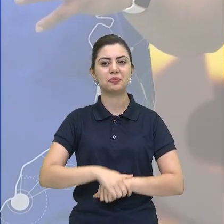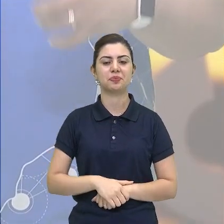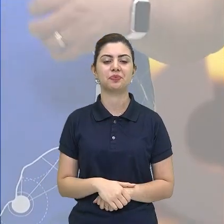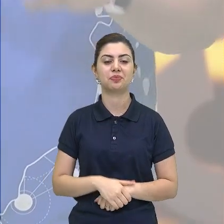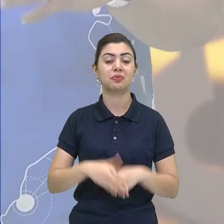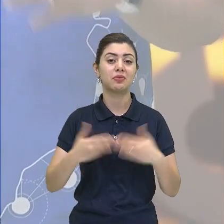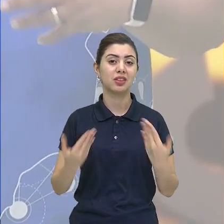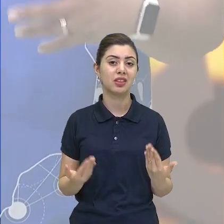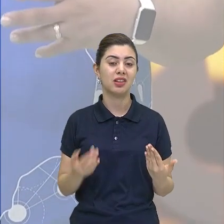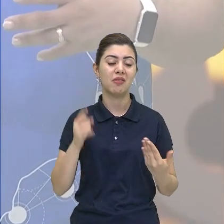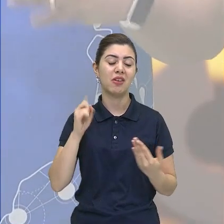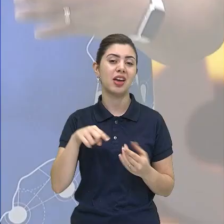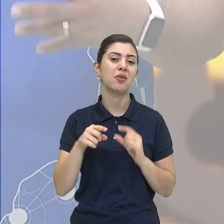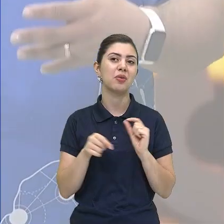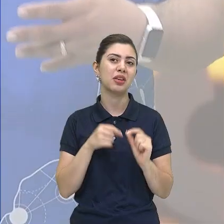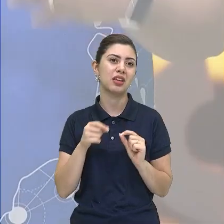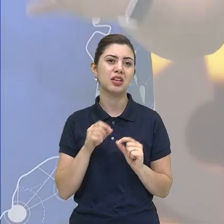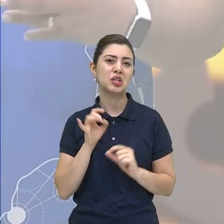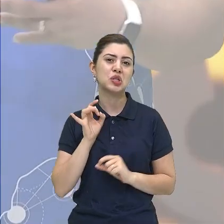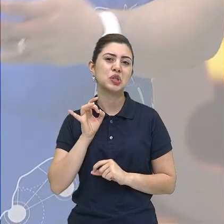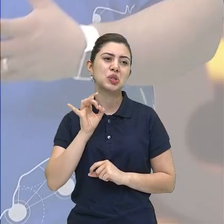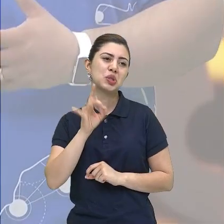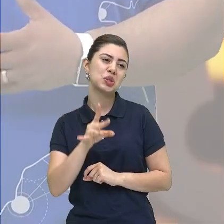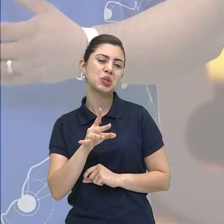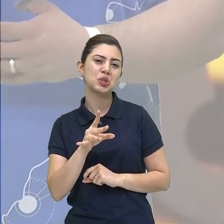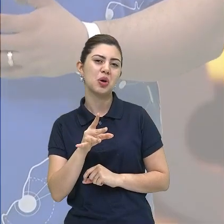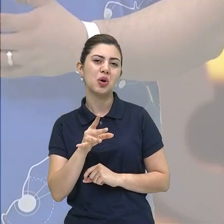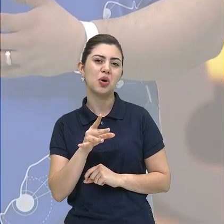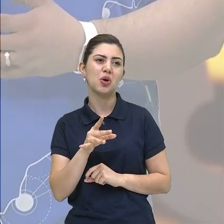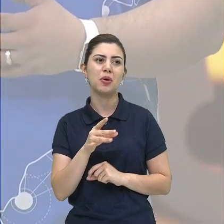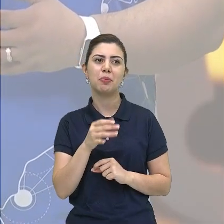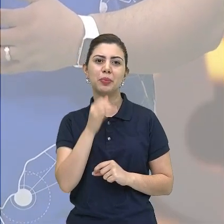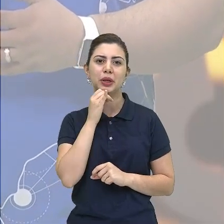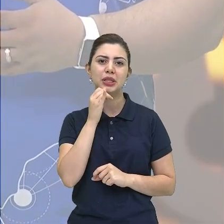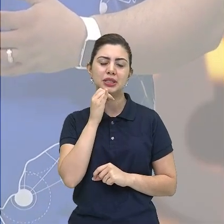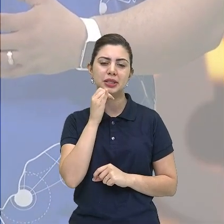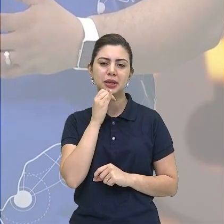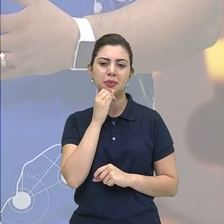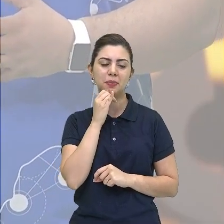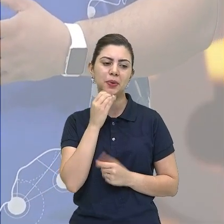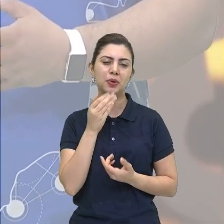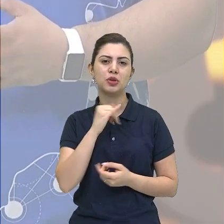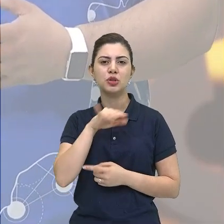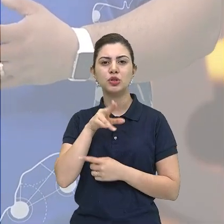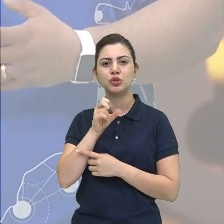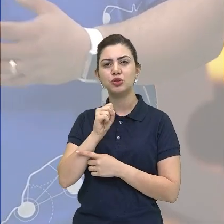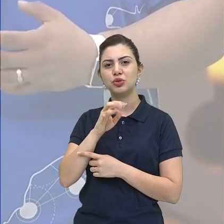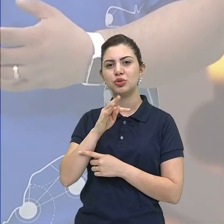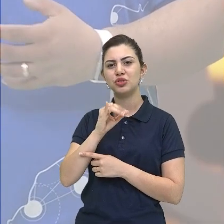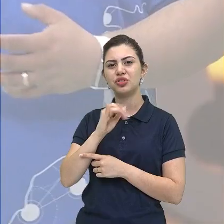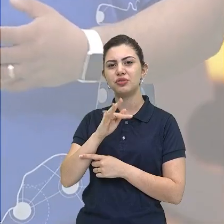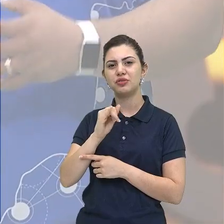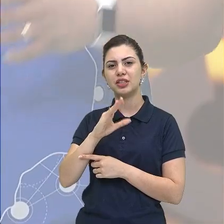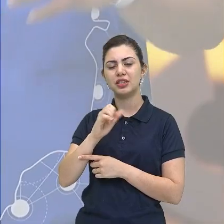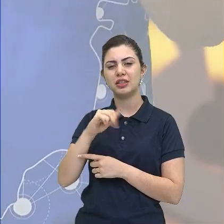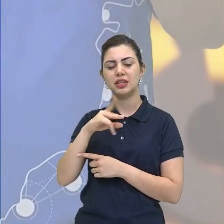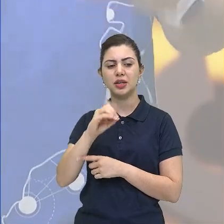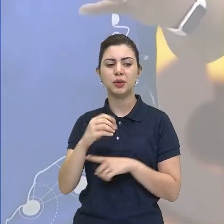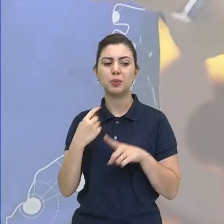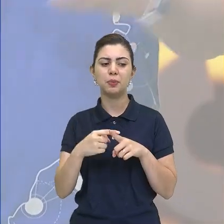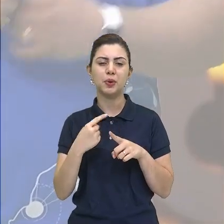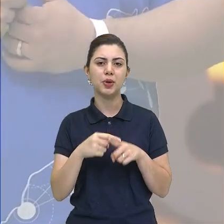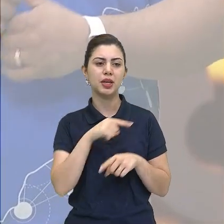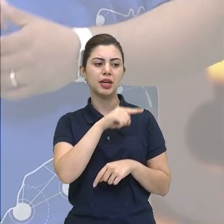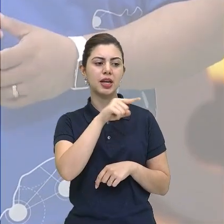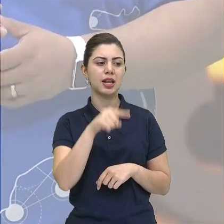uma forma de desqualificar o outro. Quem era esse outro? O africano. Então ali, ó, justificando a dominação que o europeu